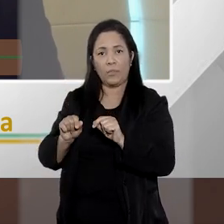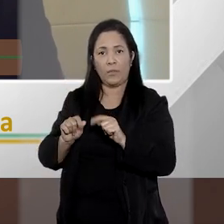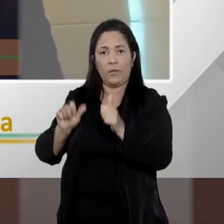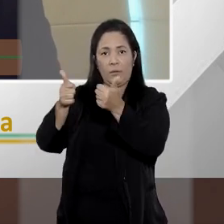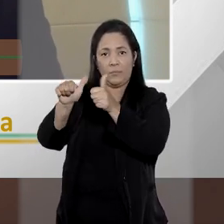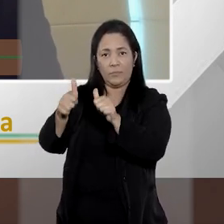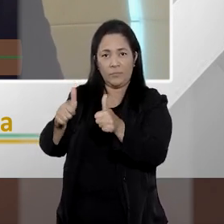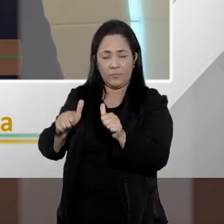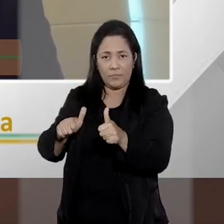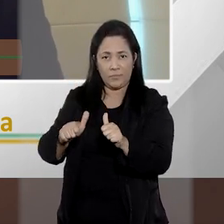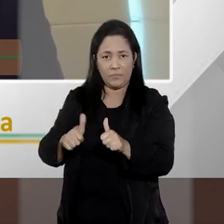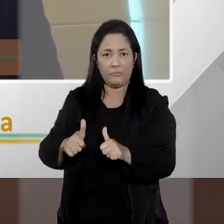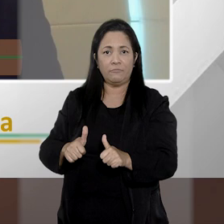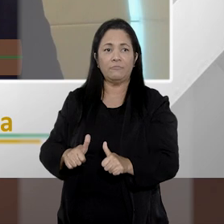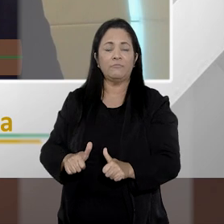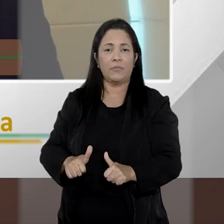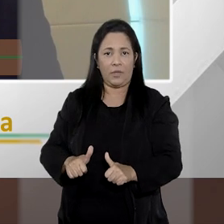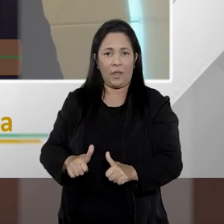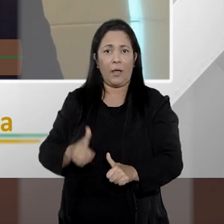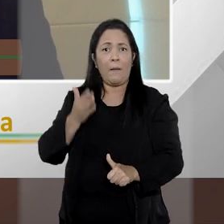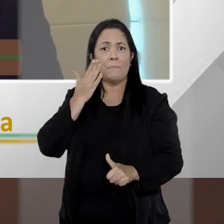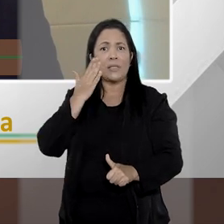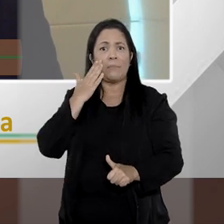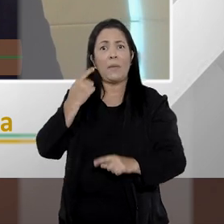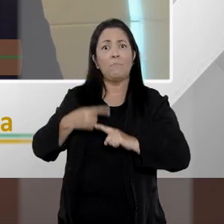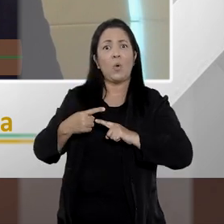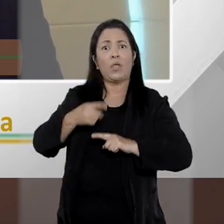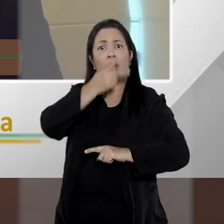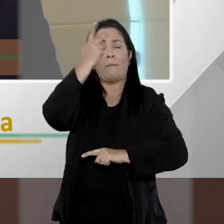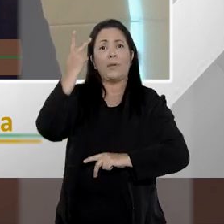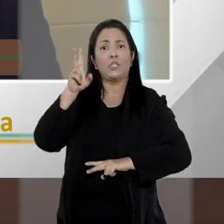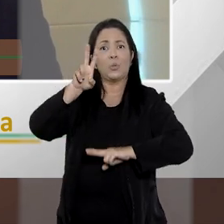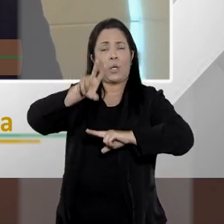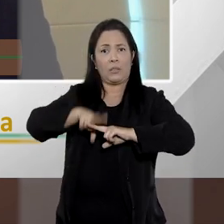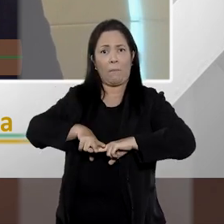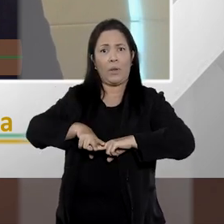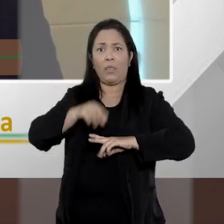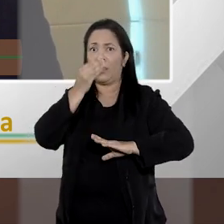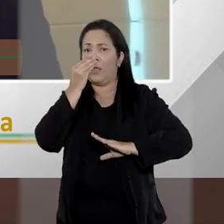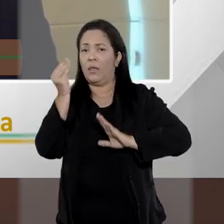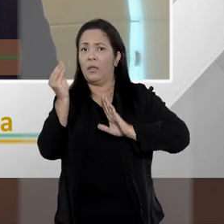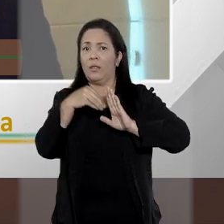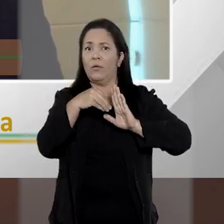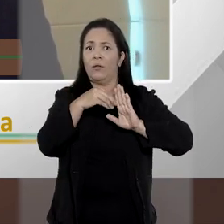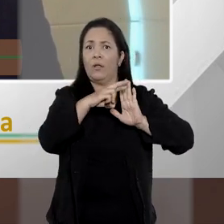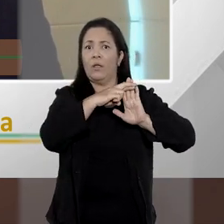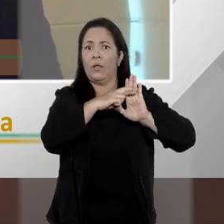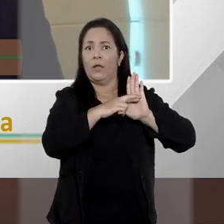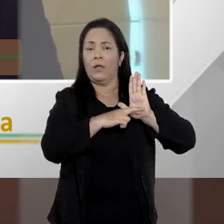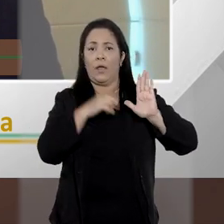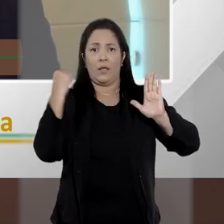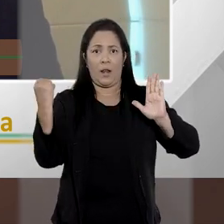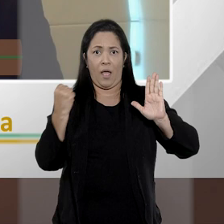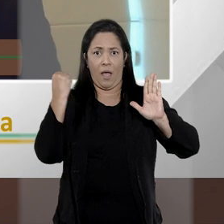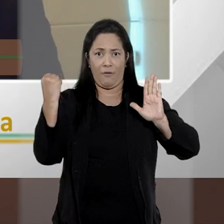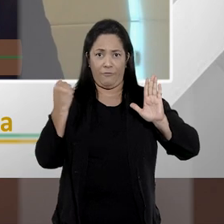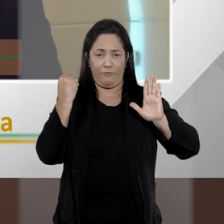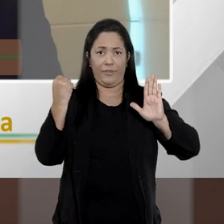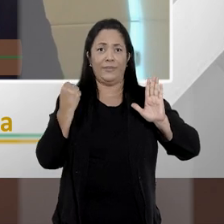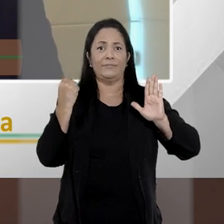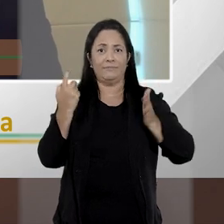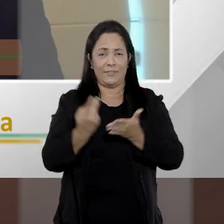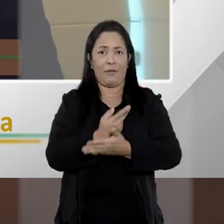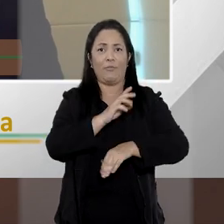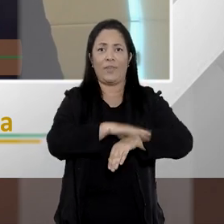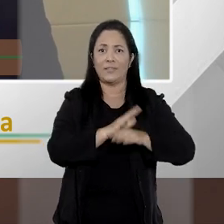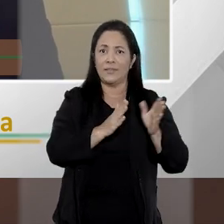tempo, no caso, barra cometimento da falta grave, no sentido de que faltas graves, né, cometidas em períodos longínquos,